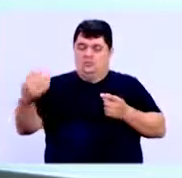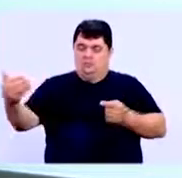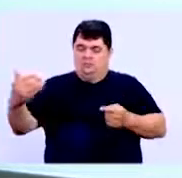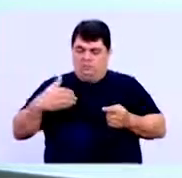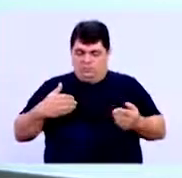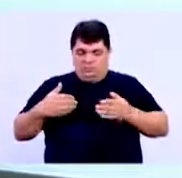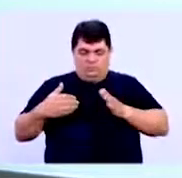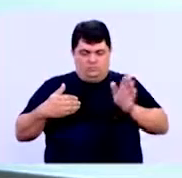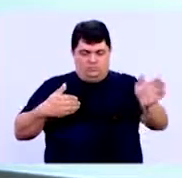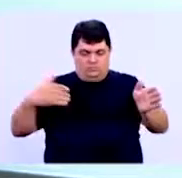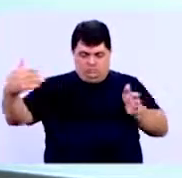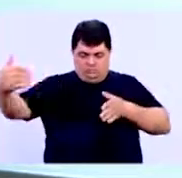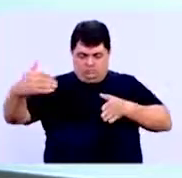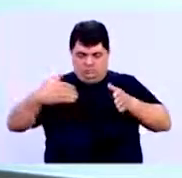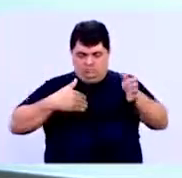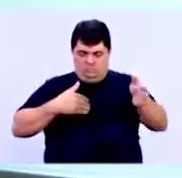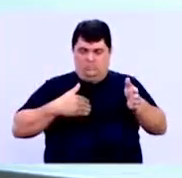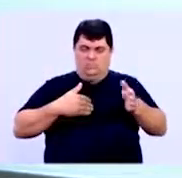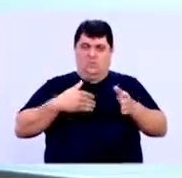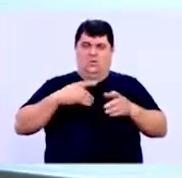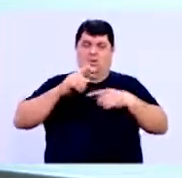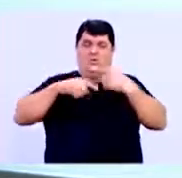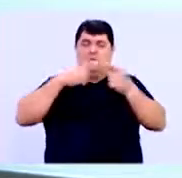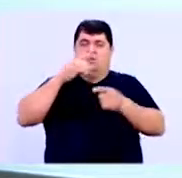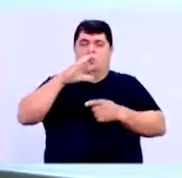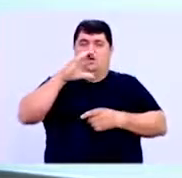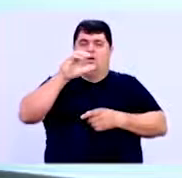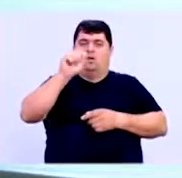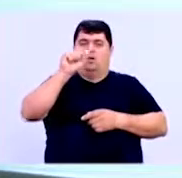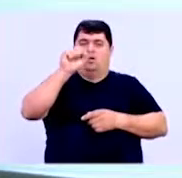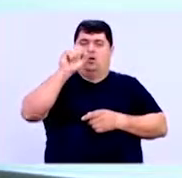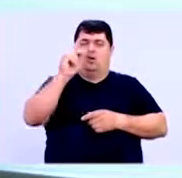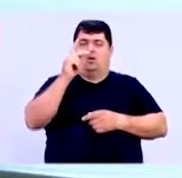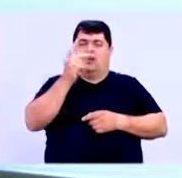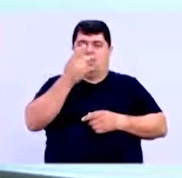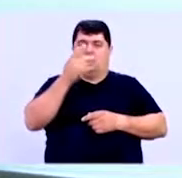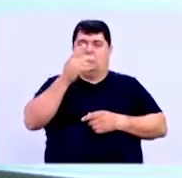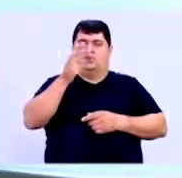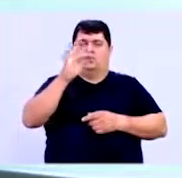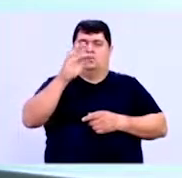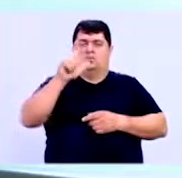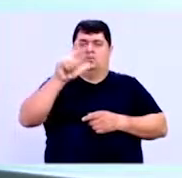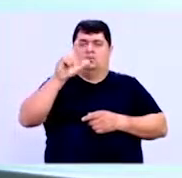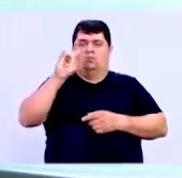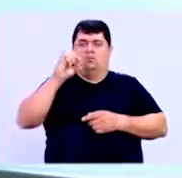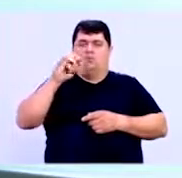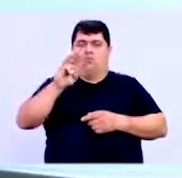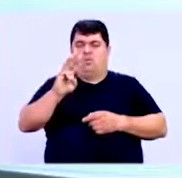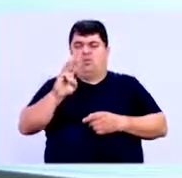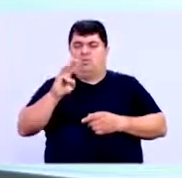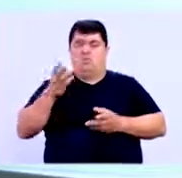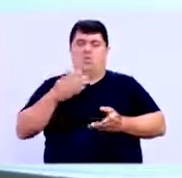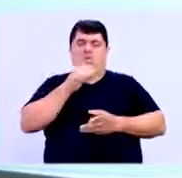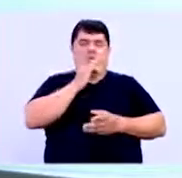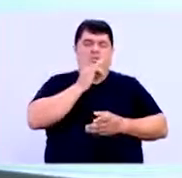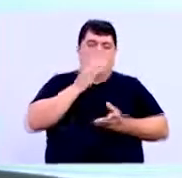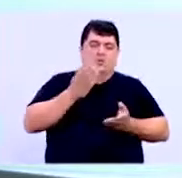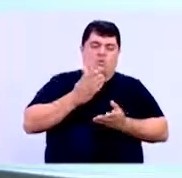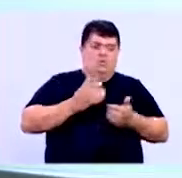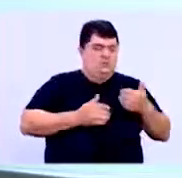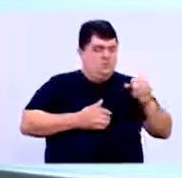pouquinho mais à frente a questão do cash flow, que é o fluxo de caixa. Então, hoje entrou 10 mil na empresa, amanhã vai sair